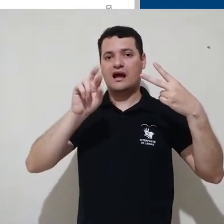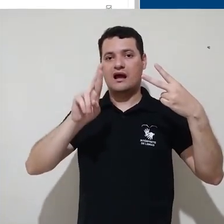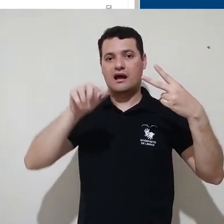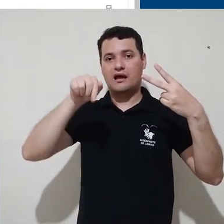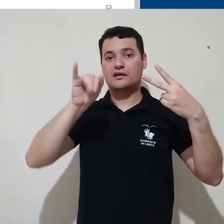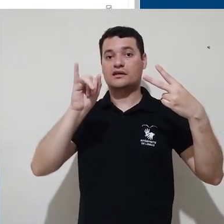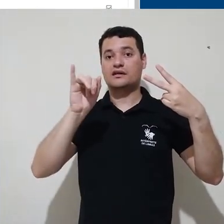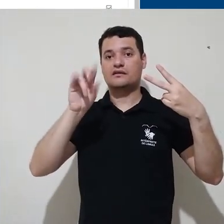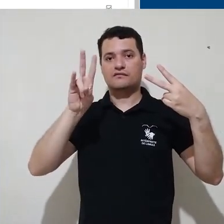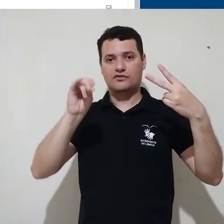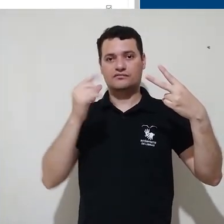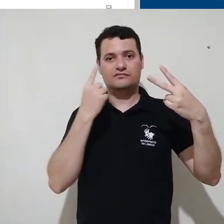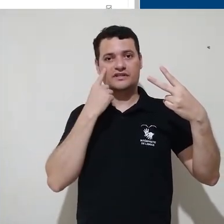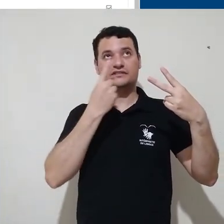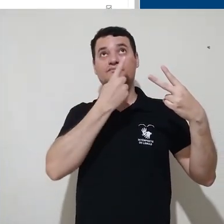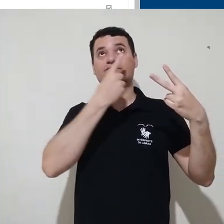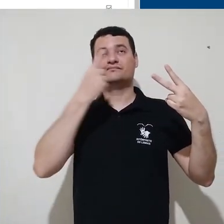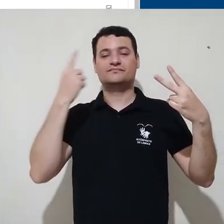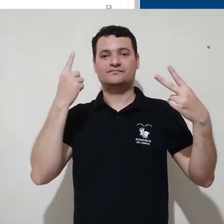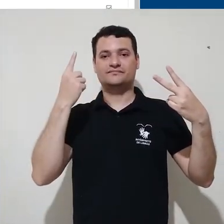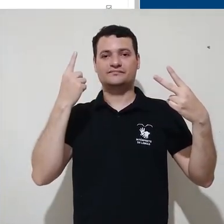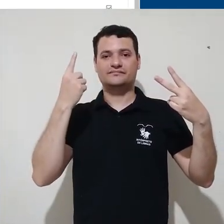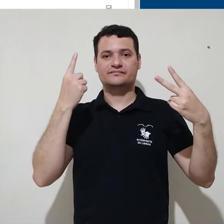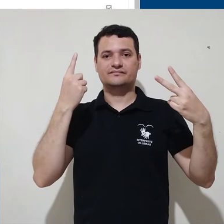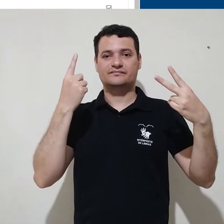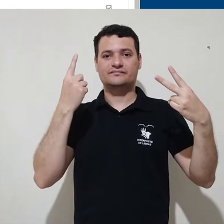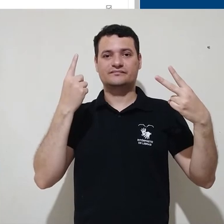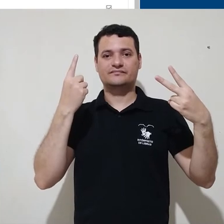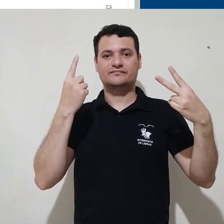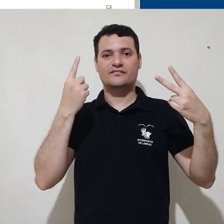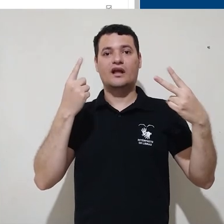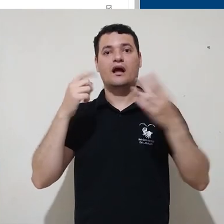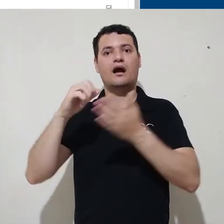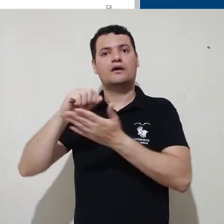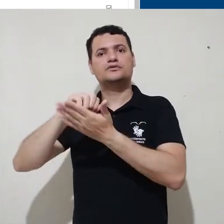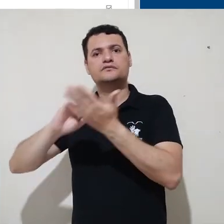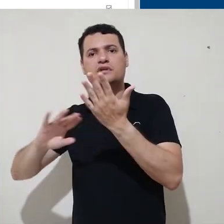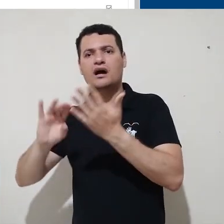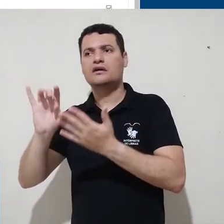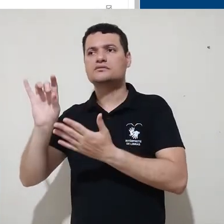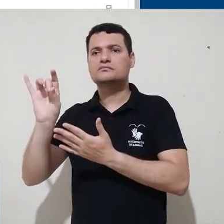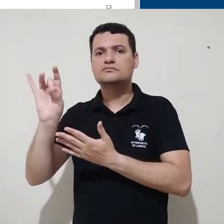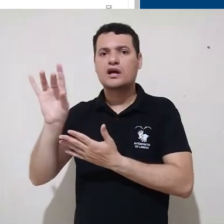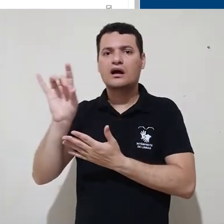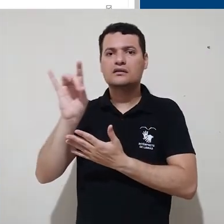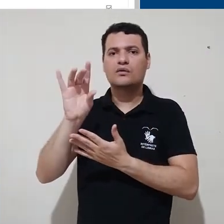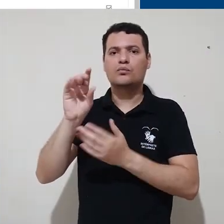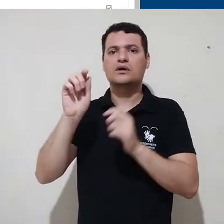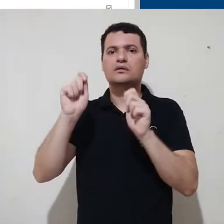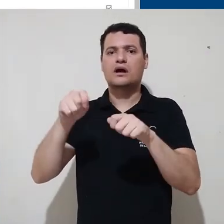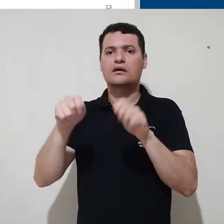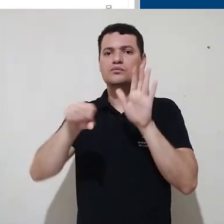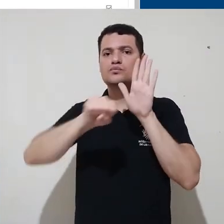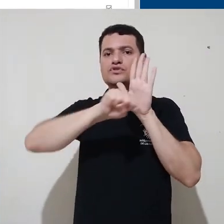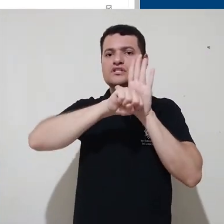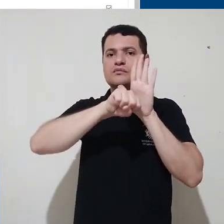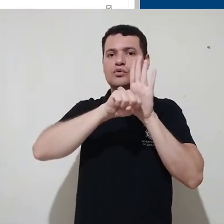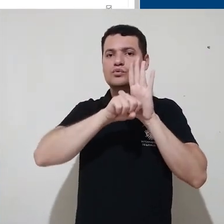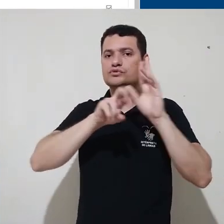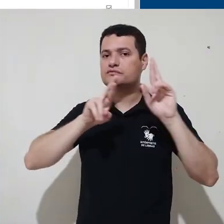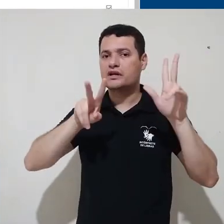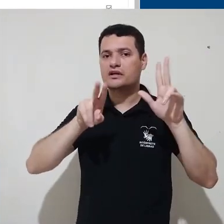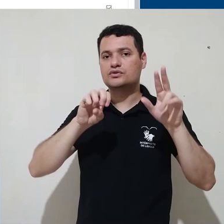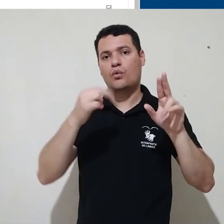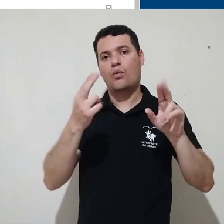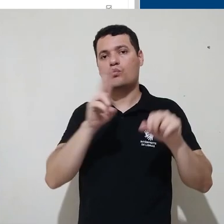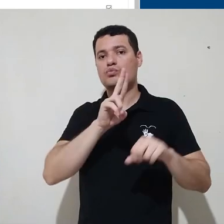Abaixo, nós temos um recurso arquivo. Reparem que cada tipo de recurso ou atividade ela pode ser identificada pelo